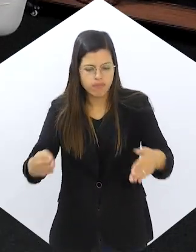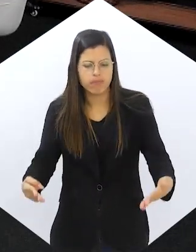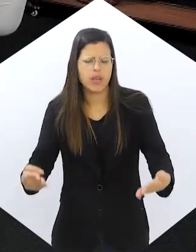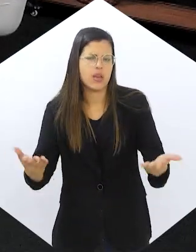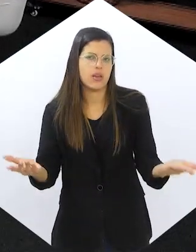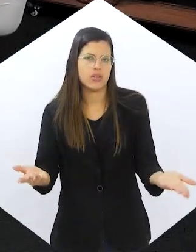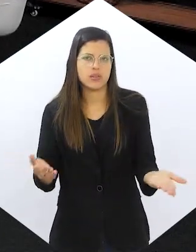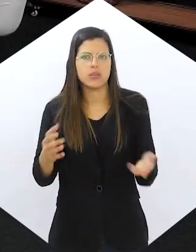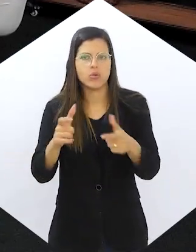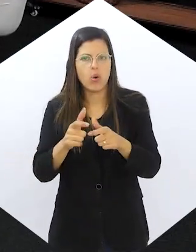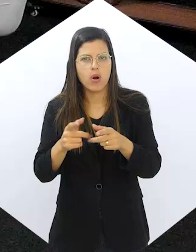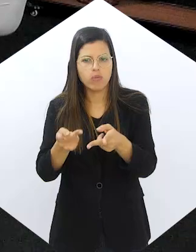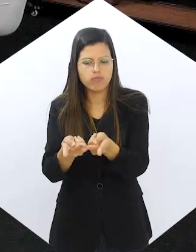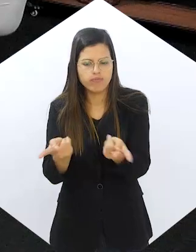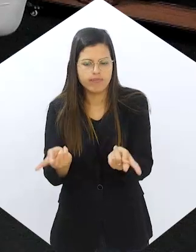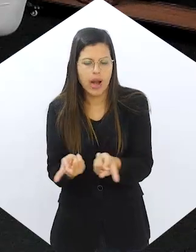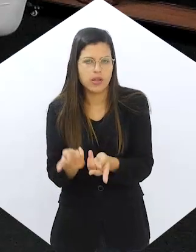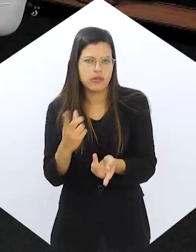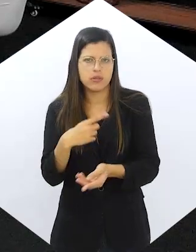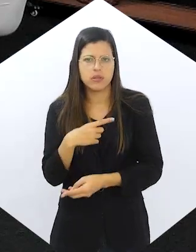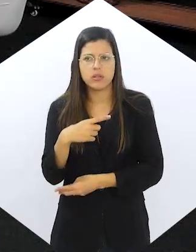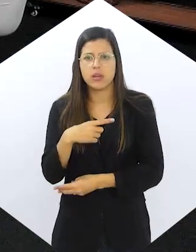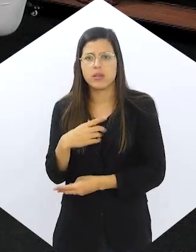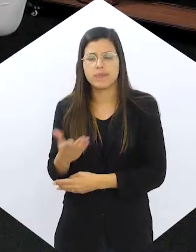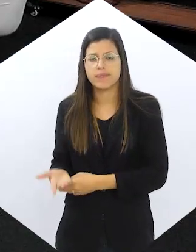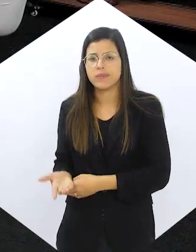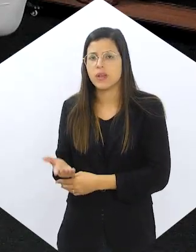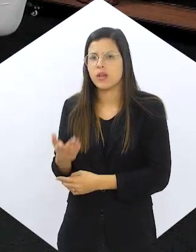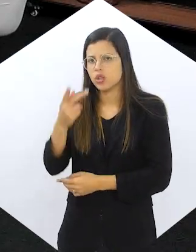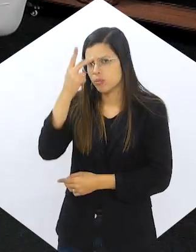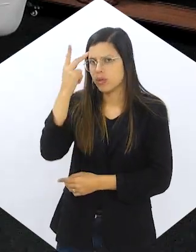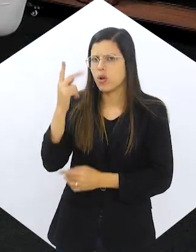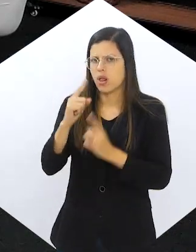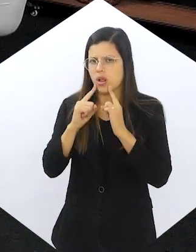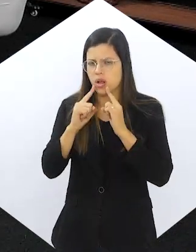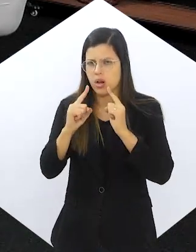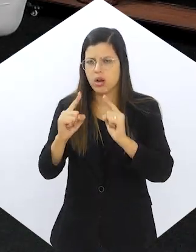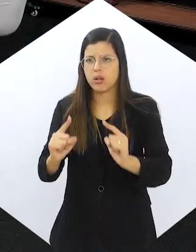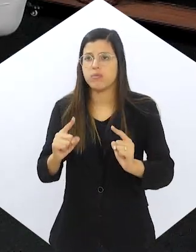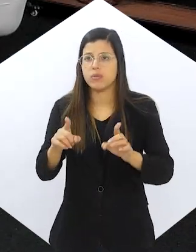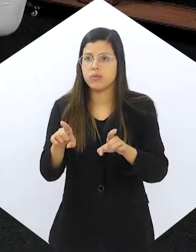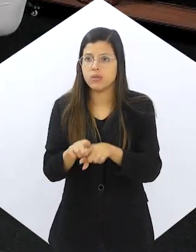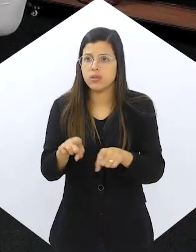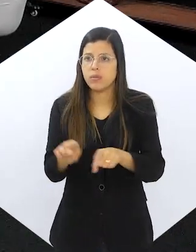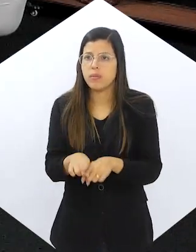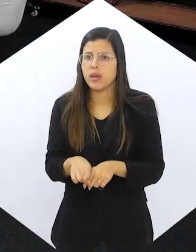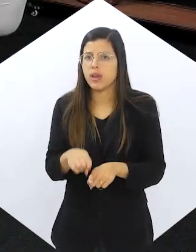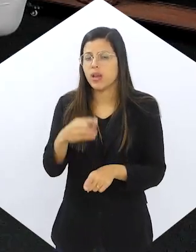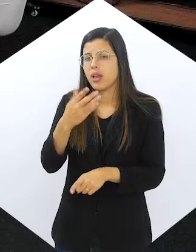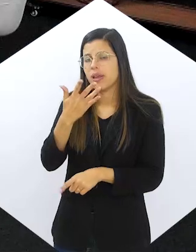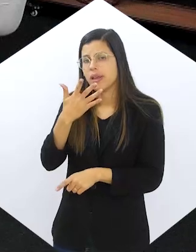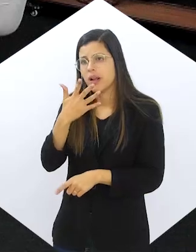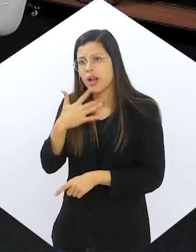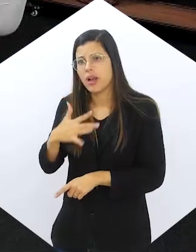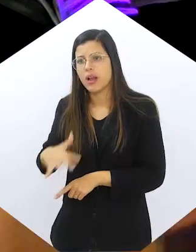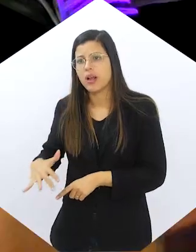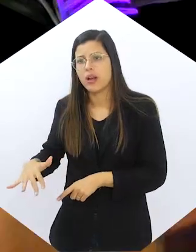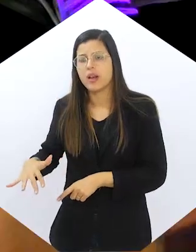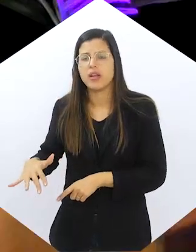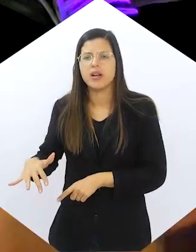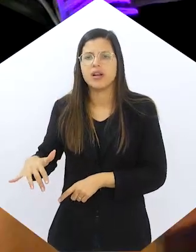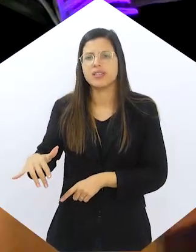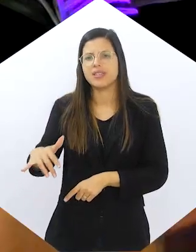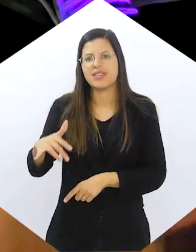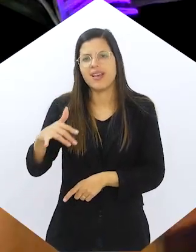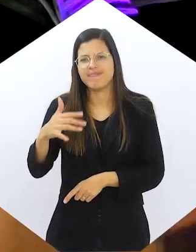vão botar pratos. E os donos reclamam isso muito, inclusive até com crianças pequenininhas que estão aprendendo a andar,